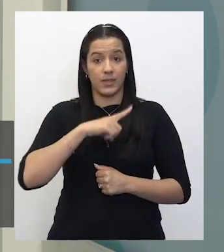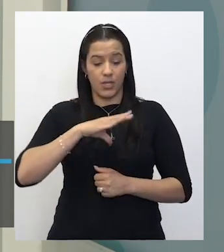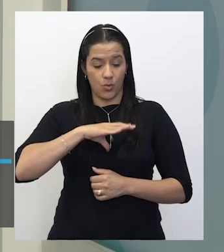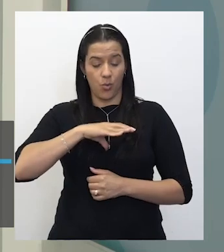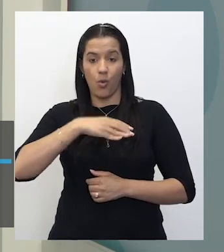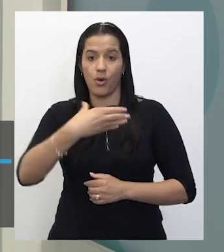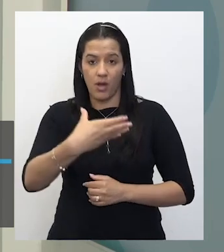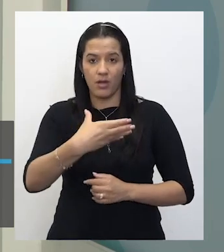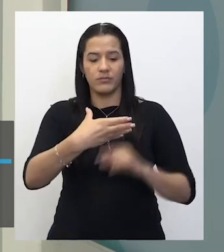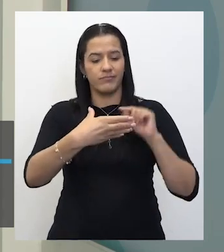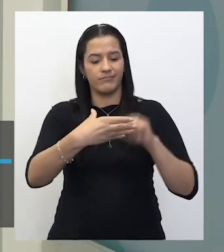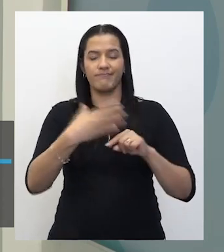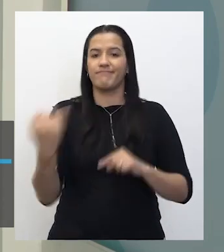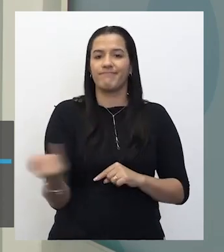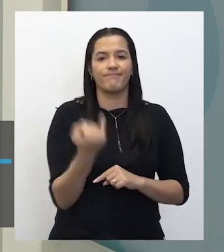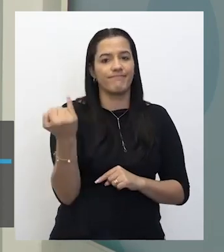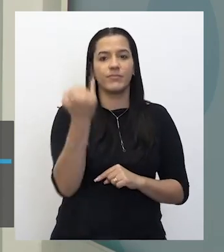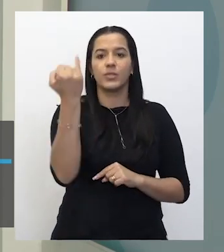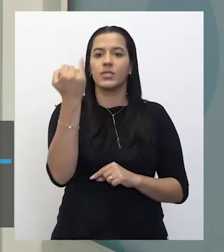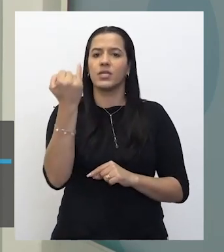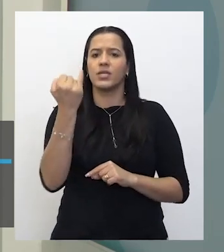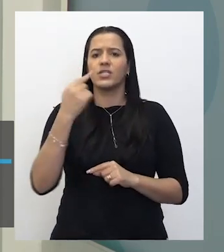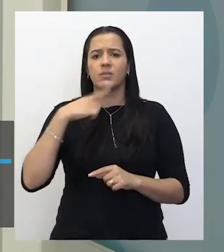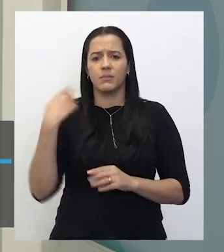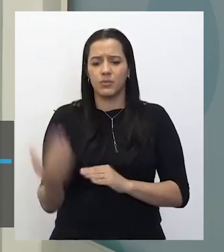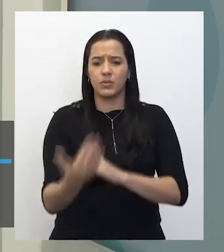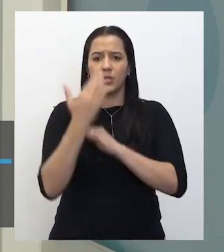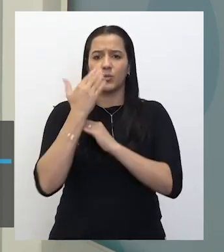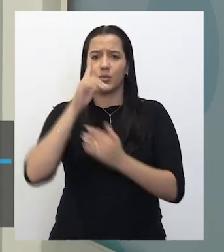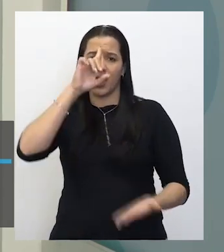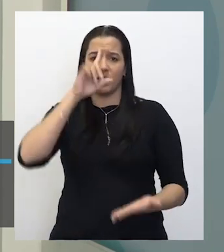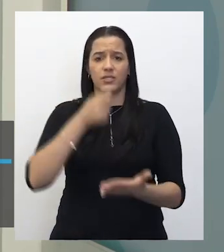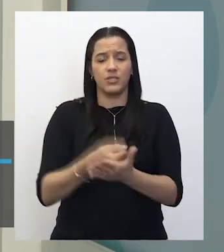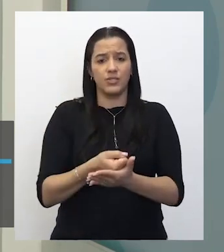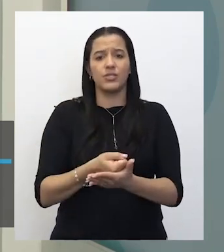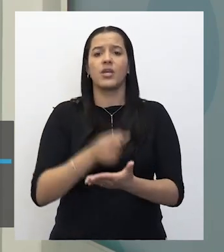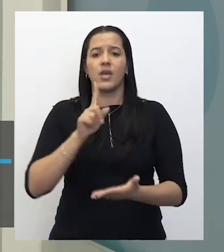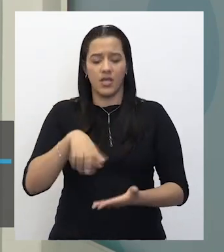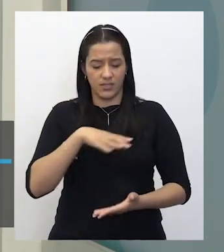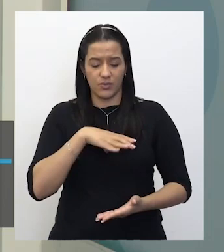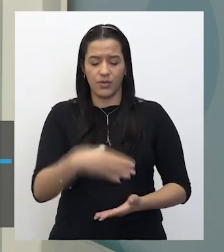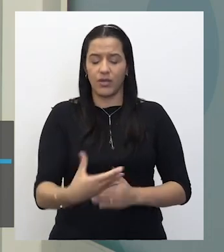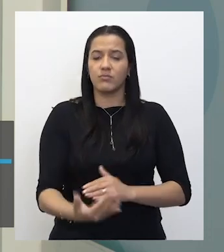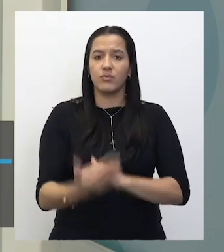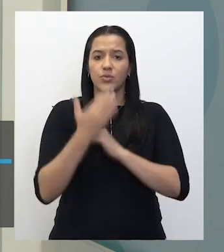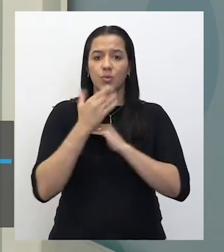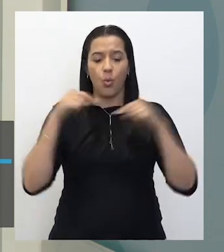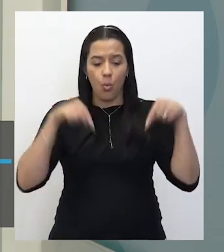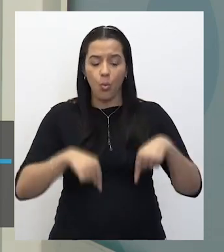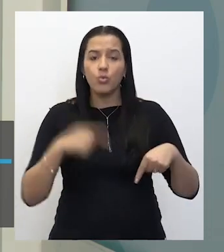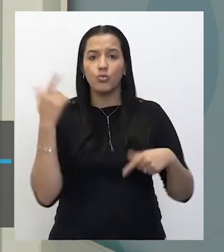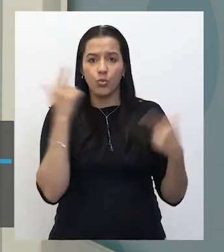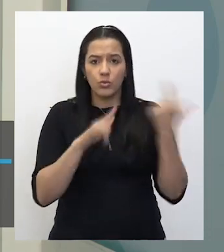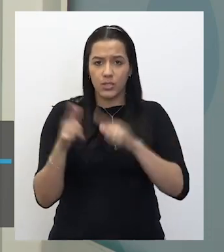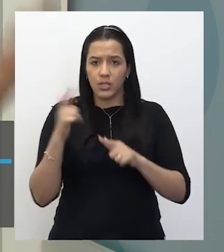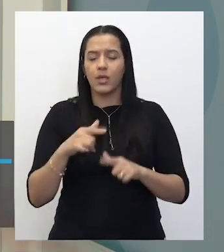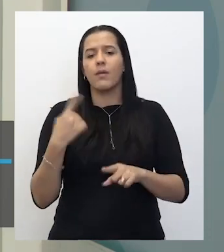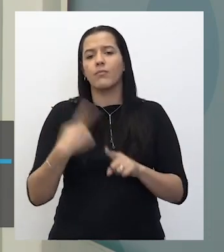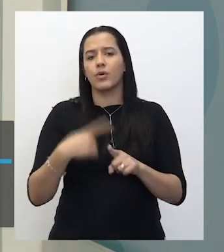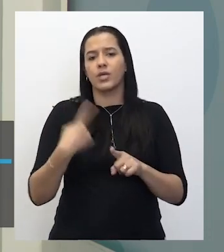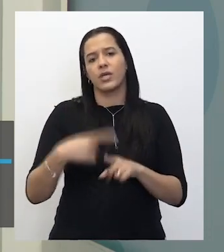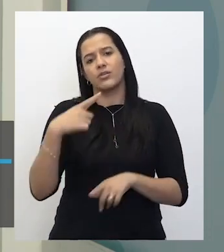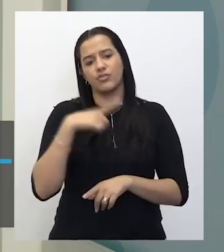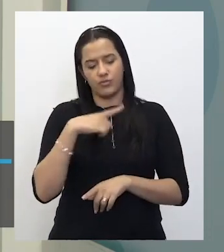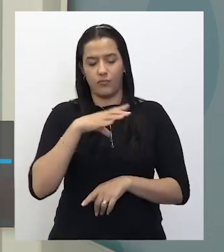tomar decisões, o que me fez ser o que eu sou hoje. Né? Muito bonito, até porque se a gente não tiver coragem nem para